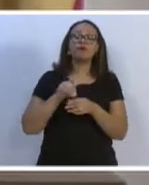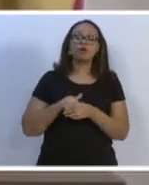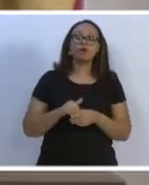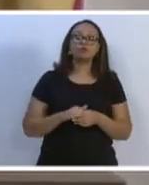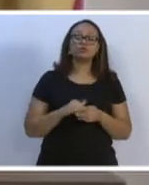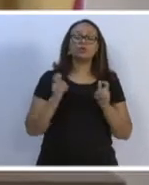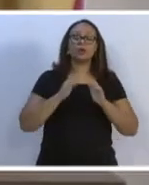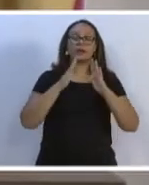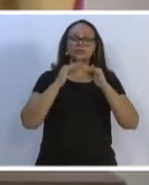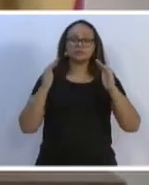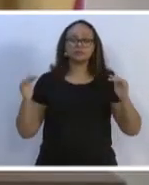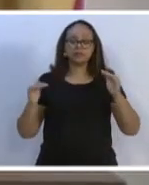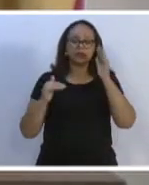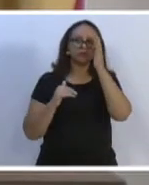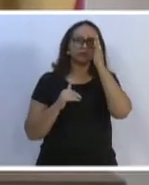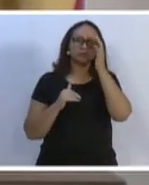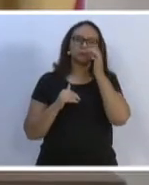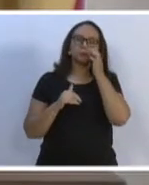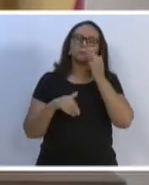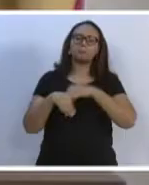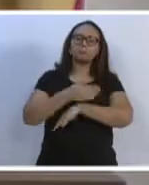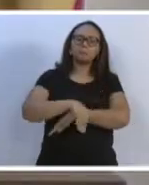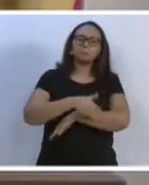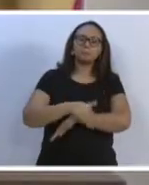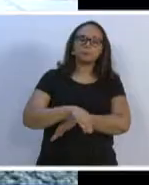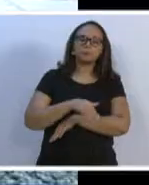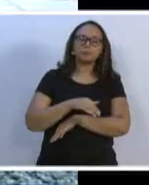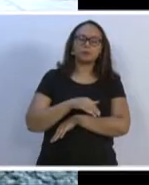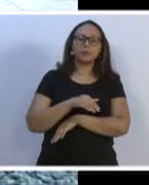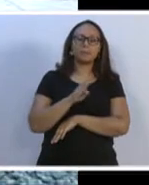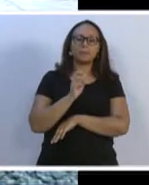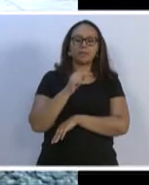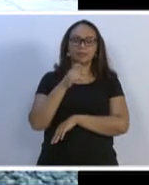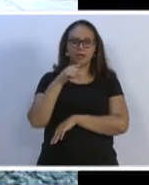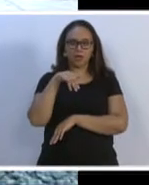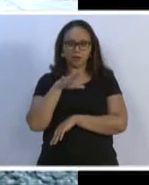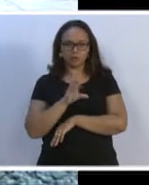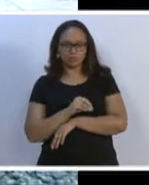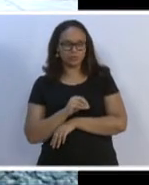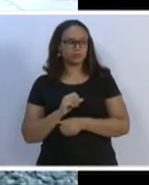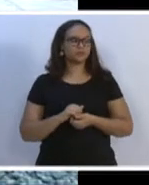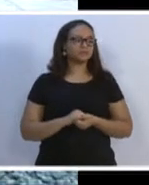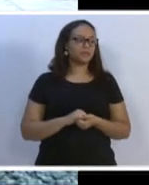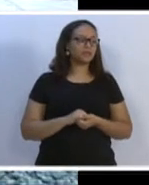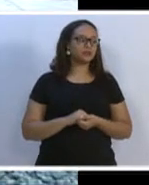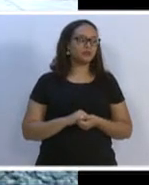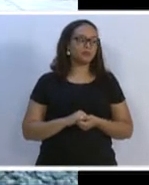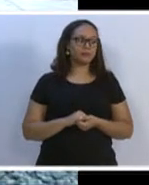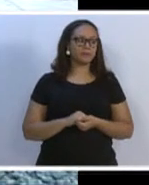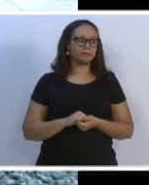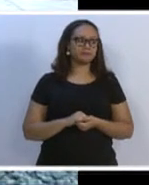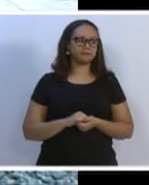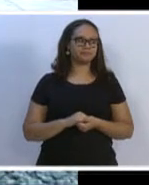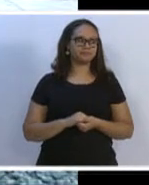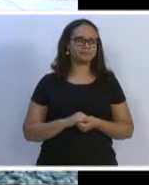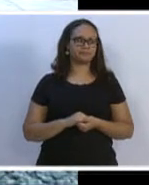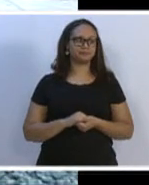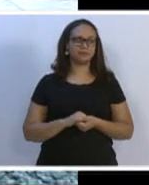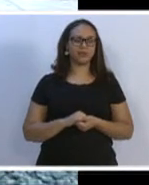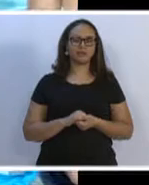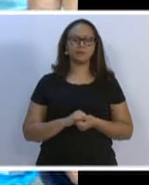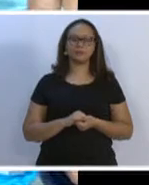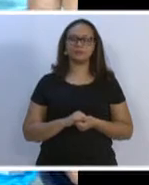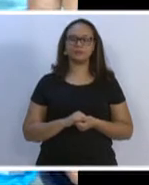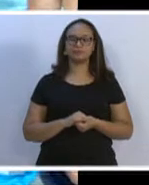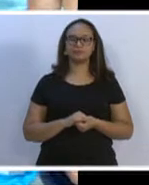Texto Salto, com moradores de uma transversal da rua Bernardo Scheidemantel, que estão preocupados em buscar melhorias para a sua rua, e esperamos que, unidos com a